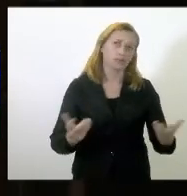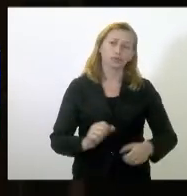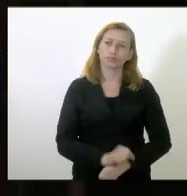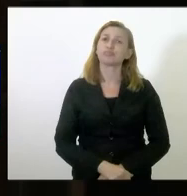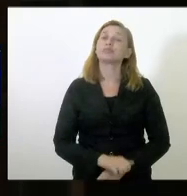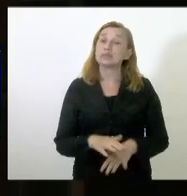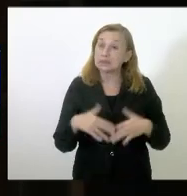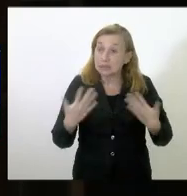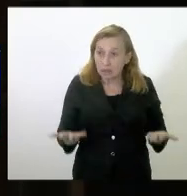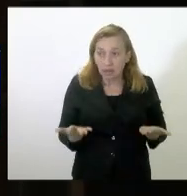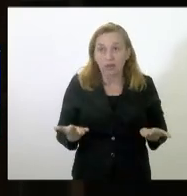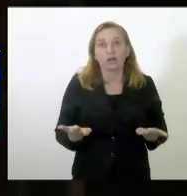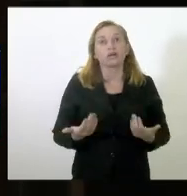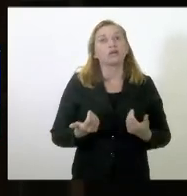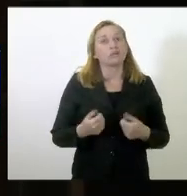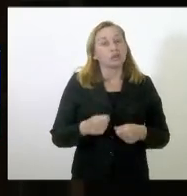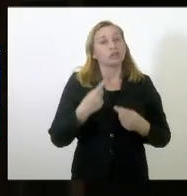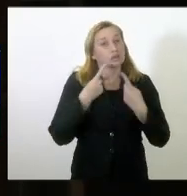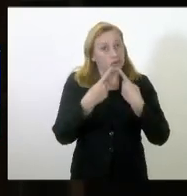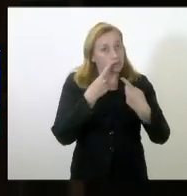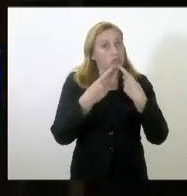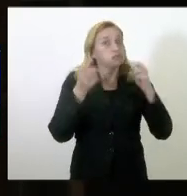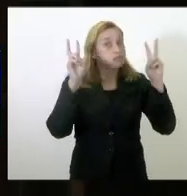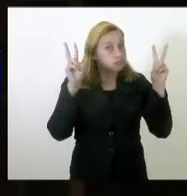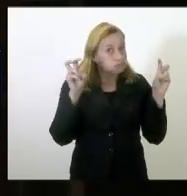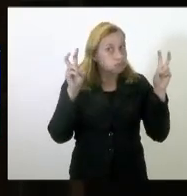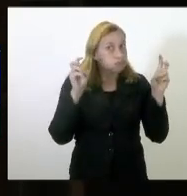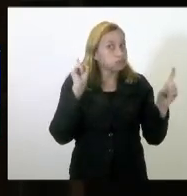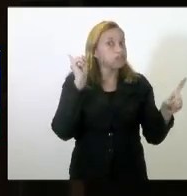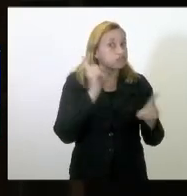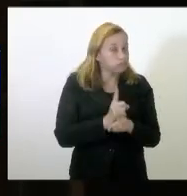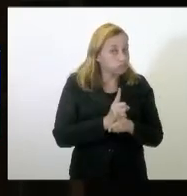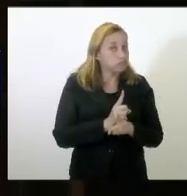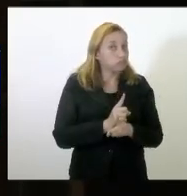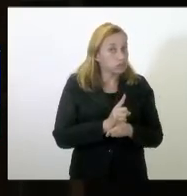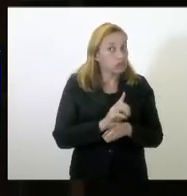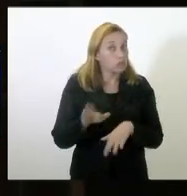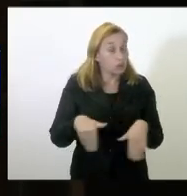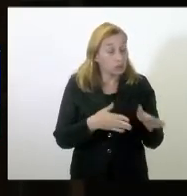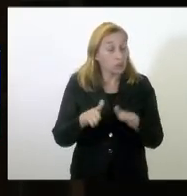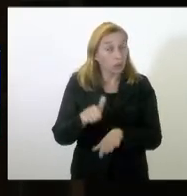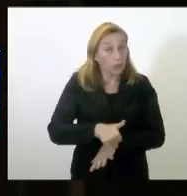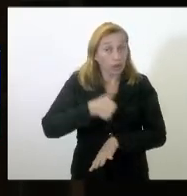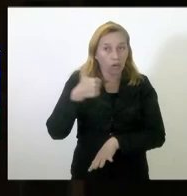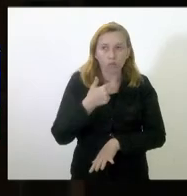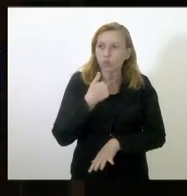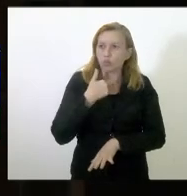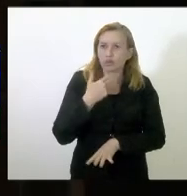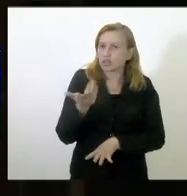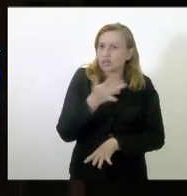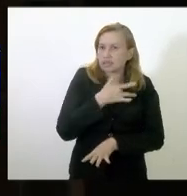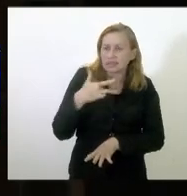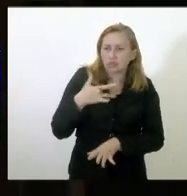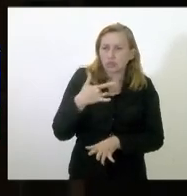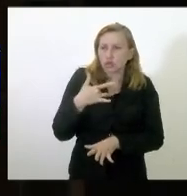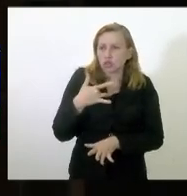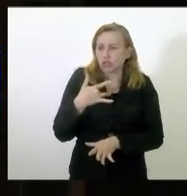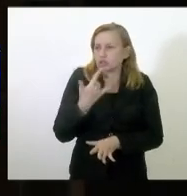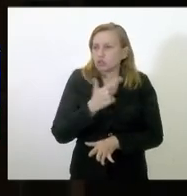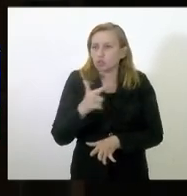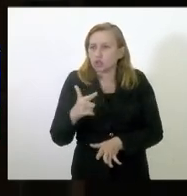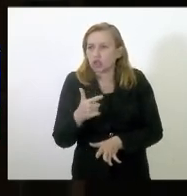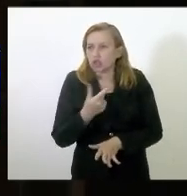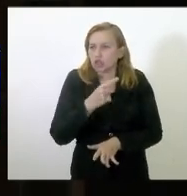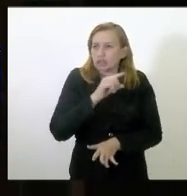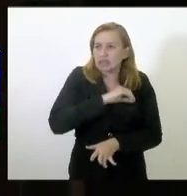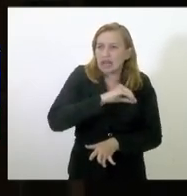Possível. Então, nós vamos ter que discutir isso, encontrar uma fórmula. Não pode a saúde não ter aumento, a educação não